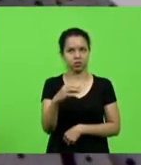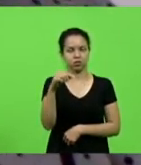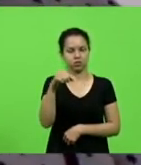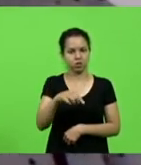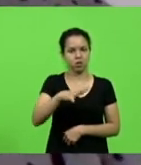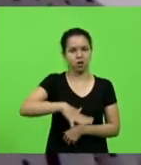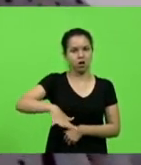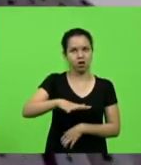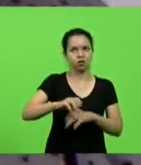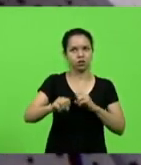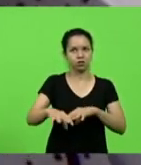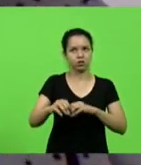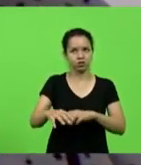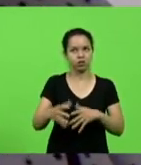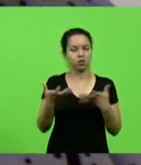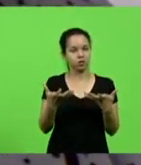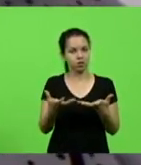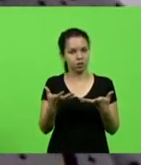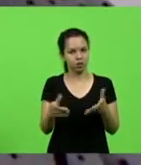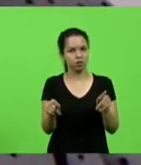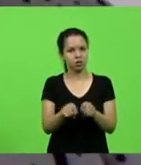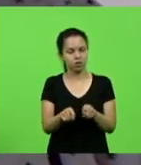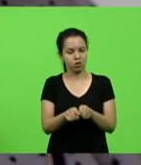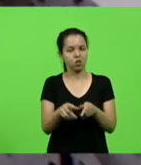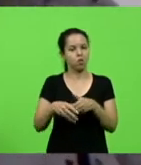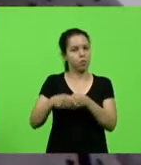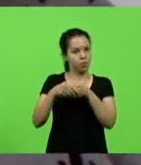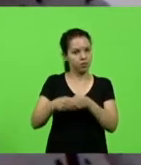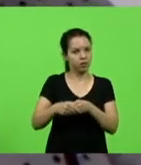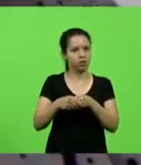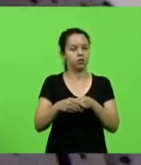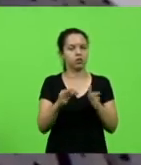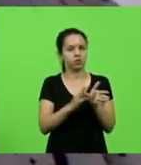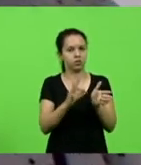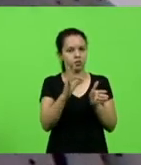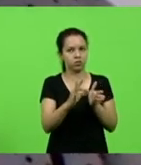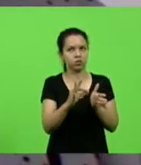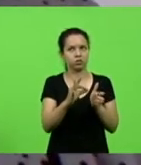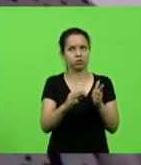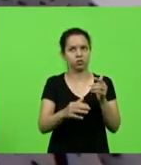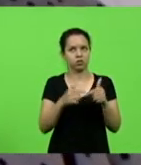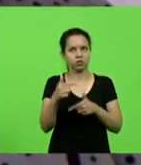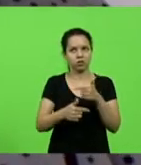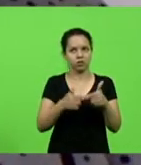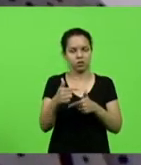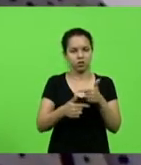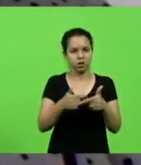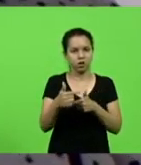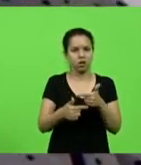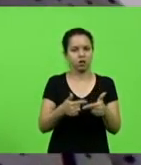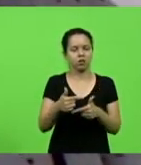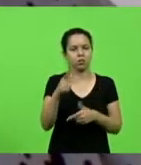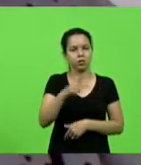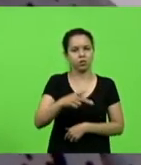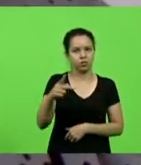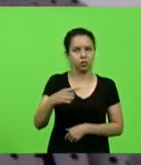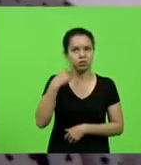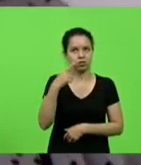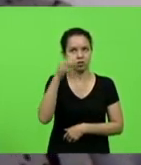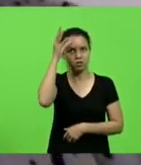educação, quero cumprimentar e destacar o excelente trabalho que a professora e a deputada